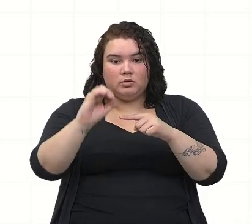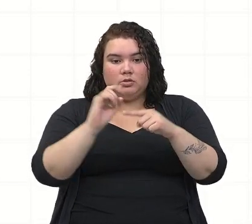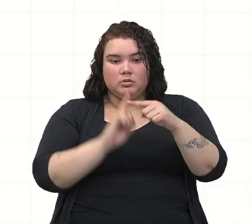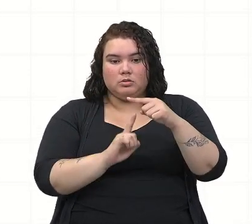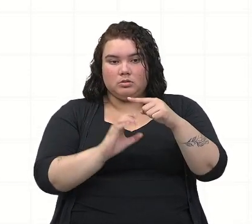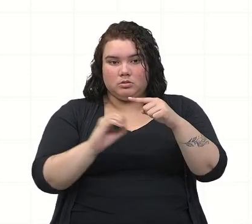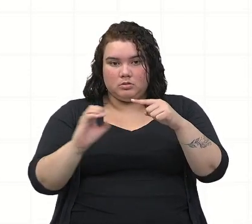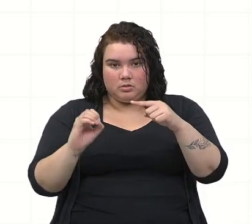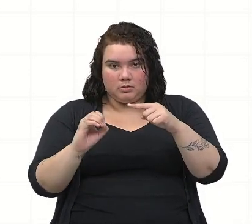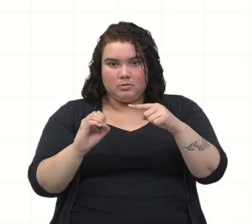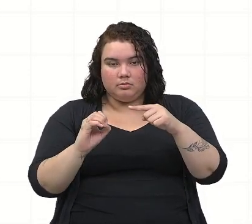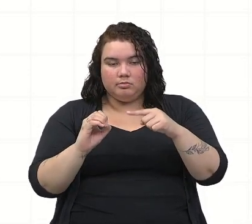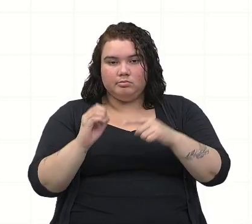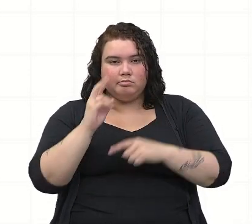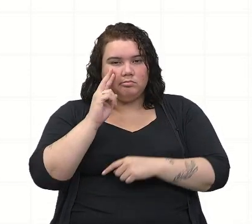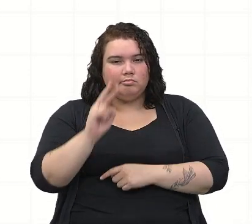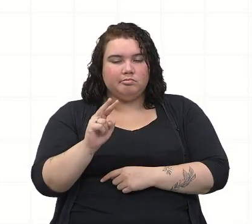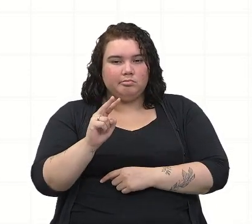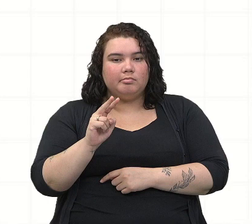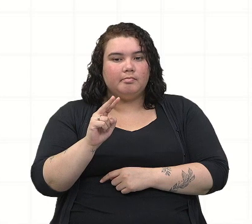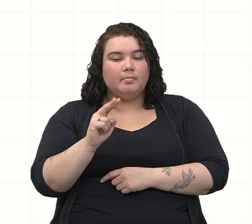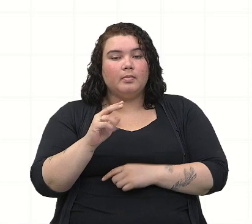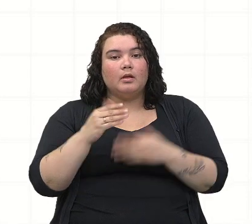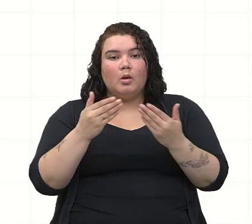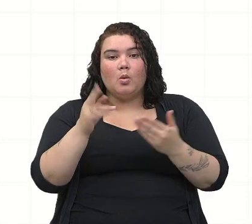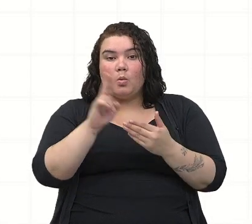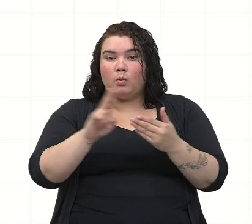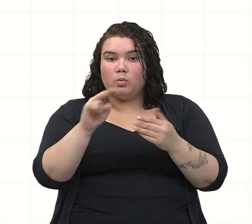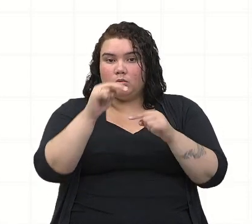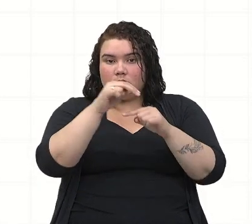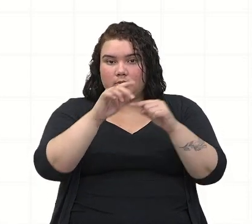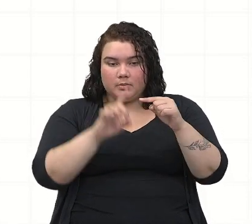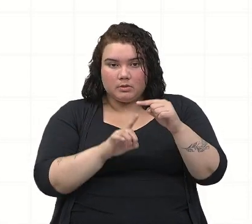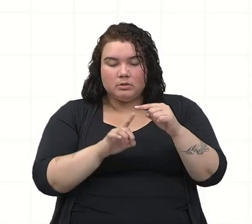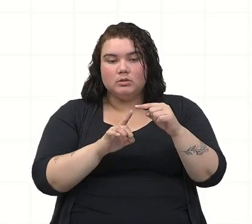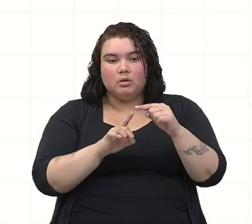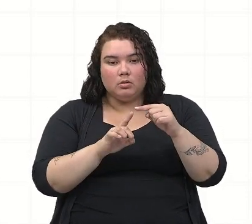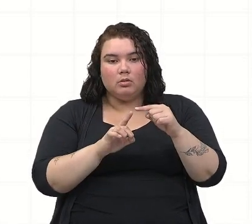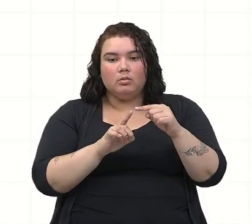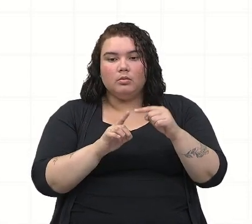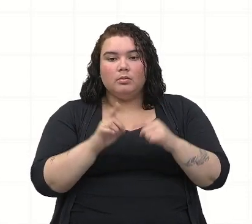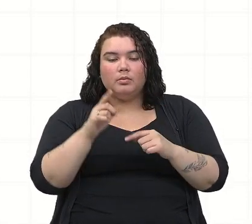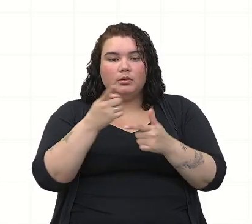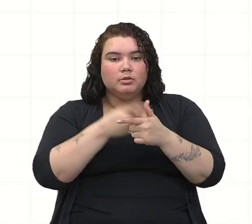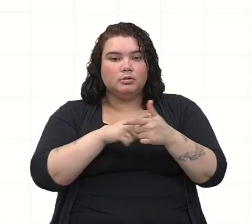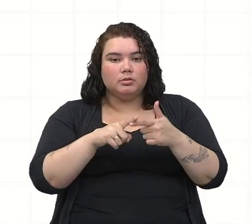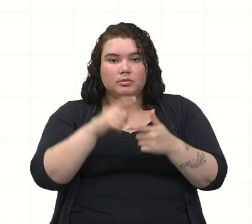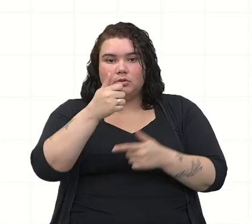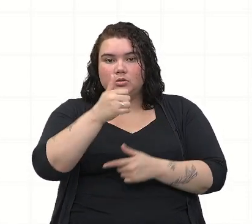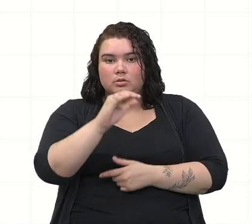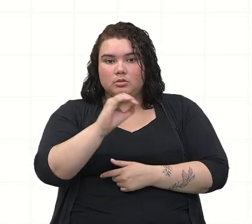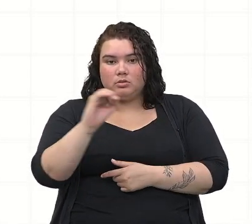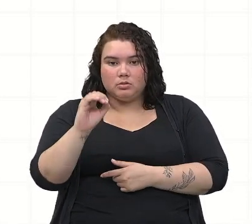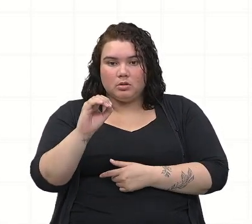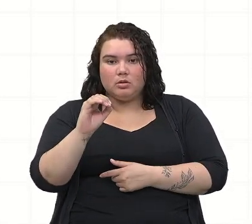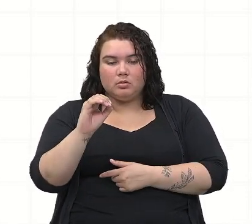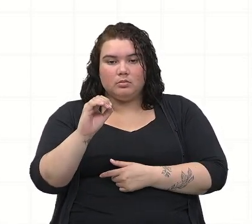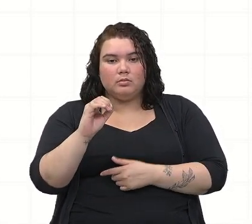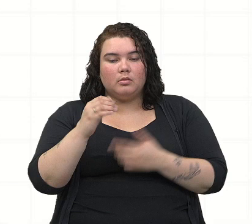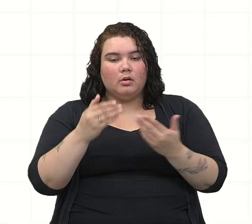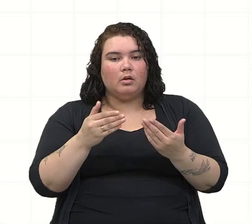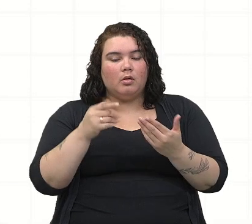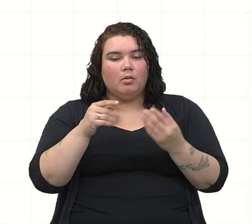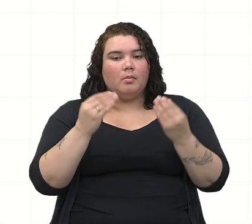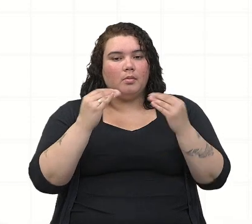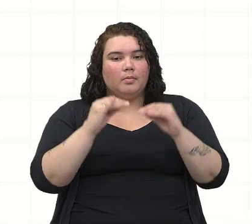Tá? Olha que bacana aqui, ó. Quando você usa fração, tá? Ó, vamos dividir por 100 o 200, vai ficar...